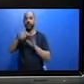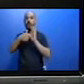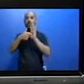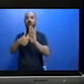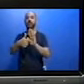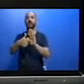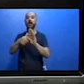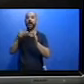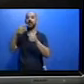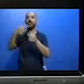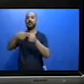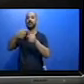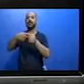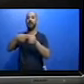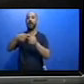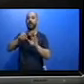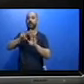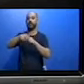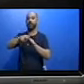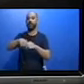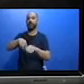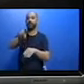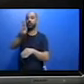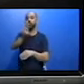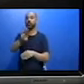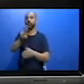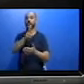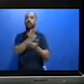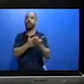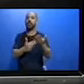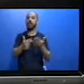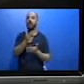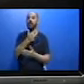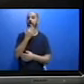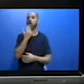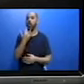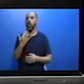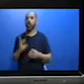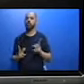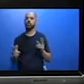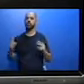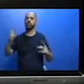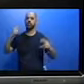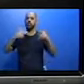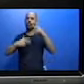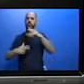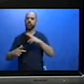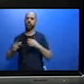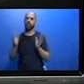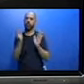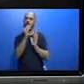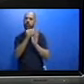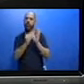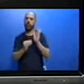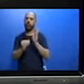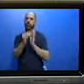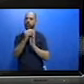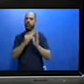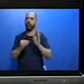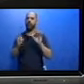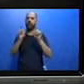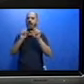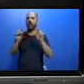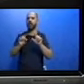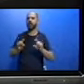barretos uso desenhos cores recortes frases que você quiser